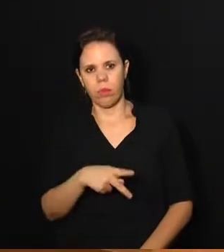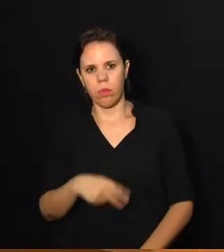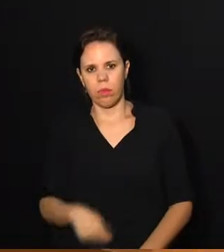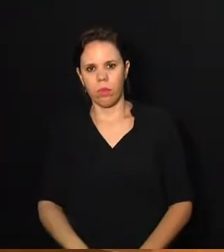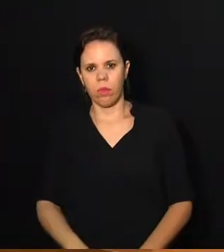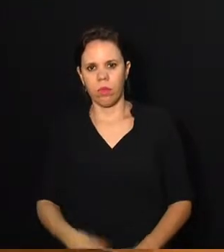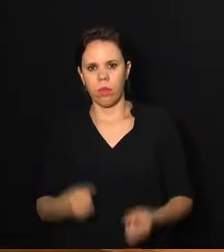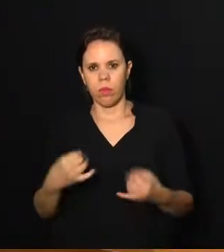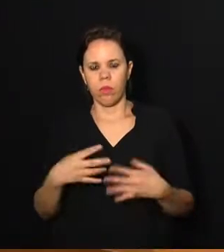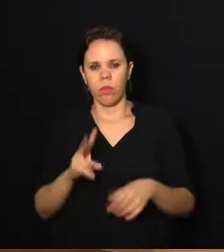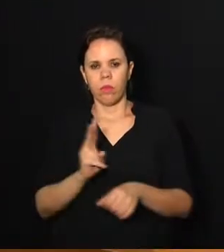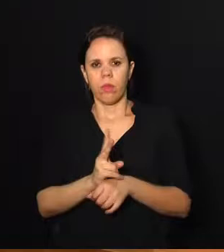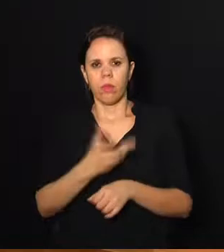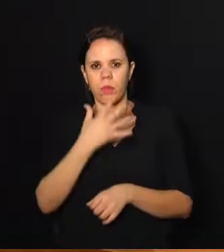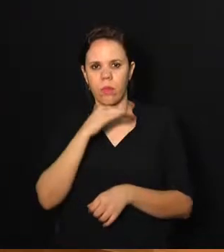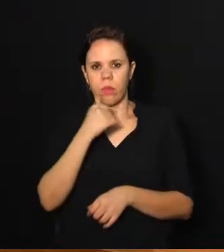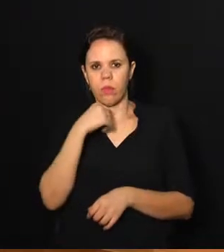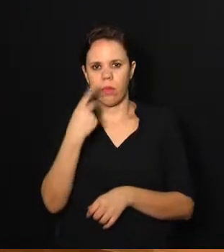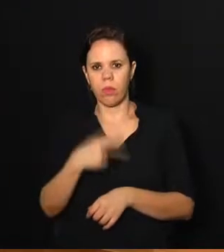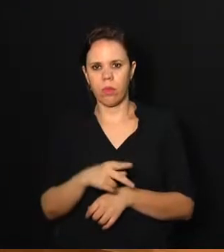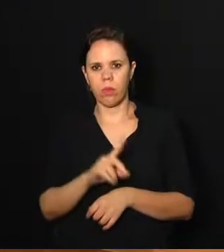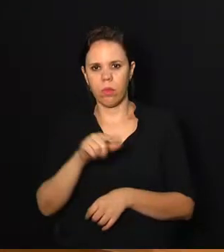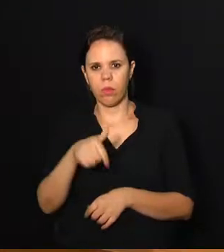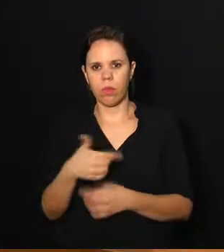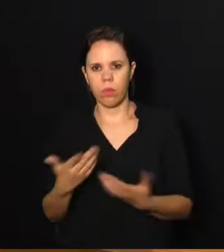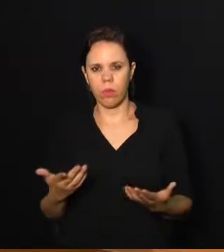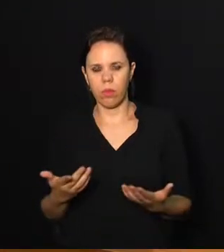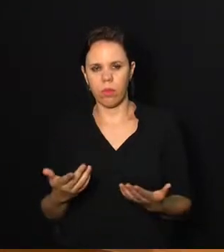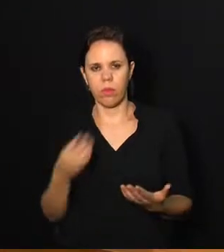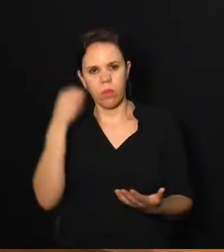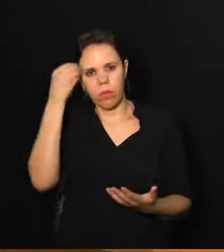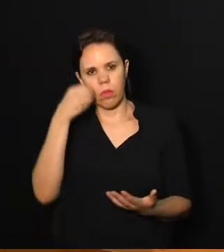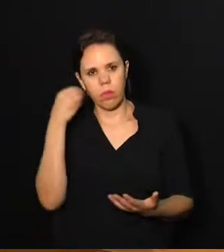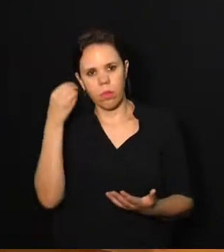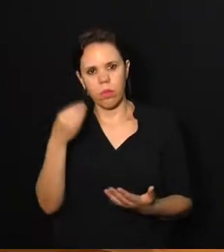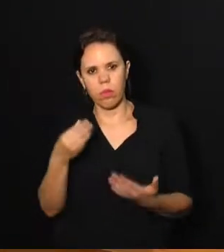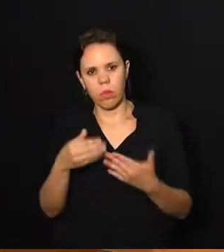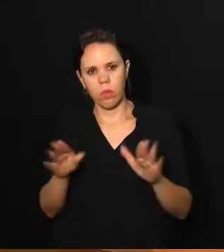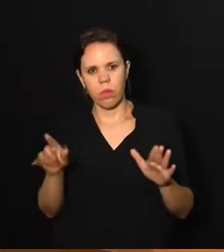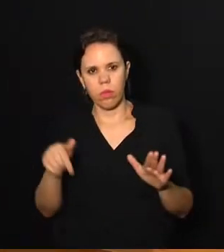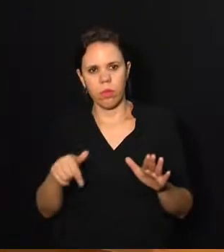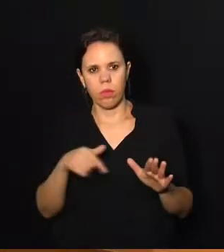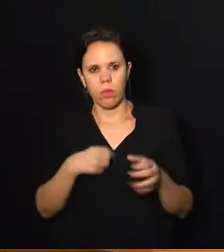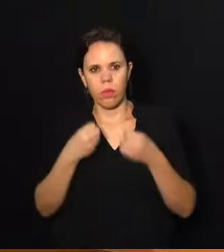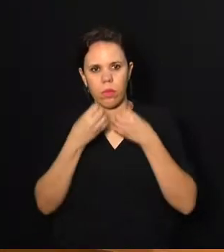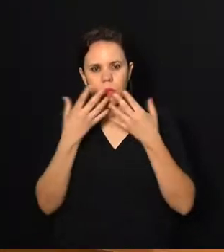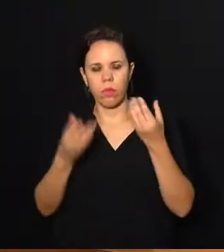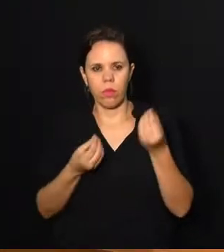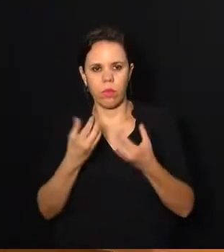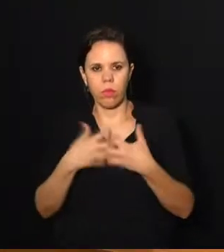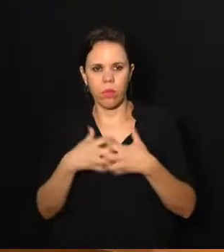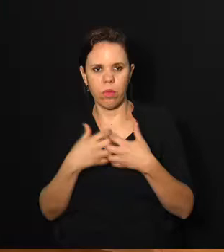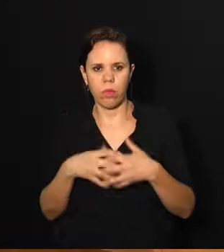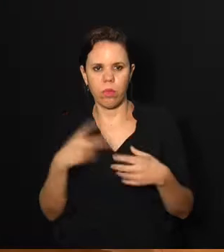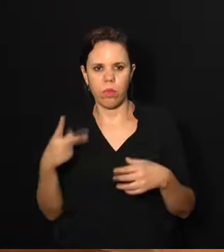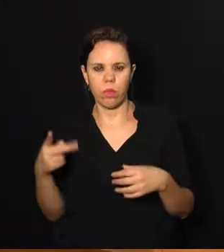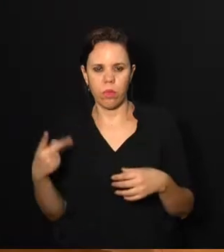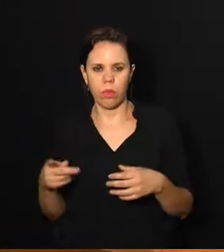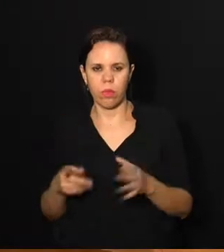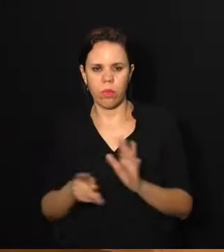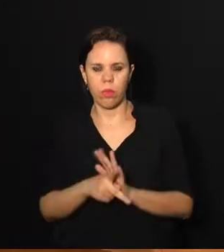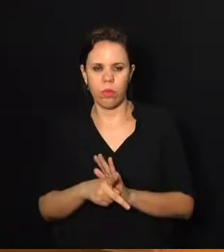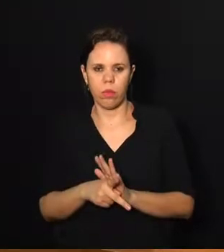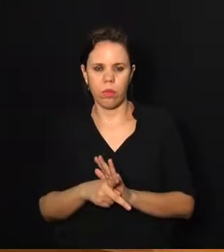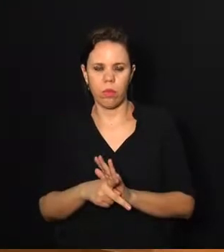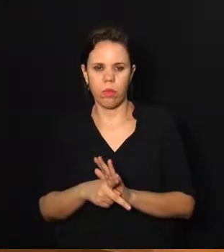deva cuidar do pai e da mãe dele, para depois a gente ir para a experiência pública, né? Ele vai contar um pouquinho como é que funciona a situação dele, e depois a